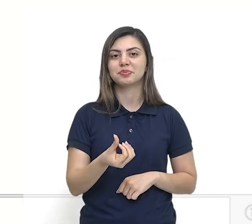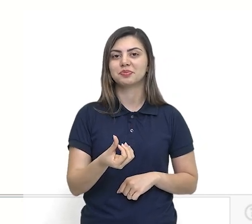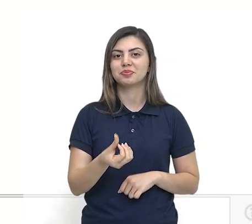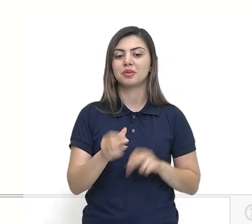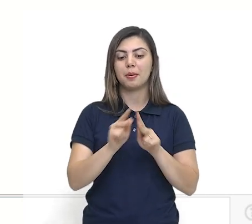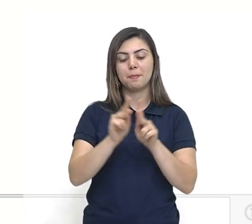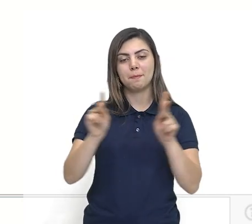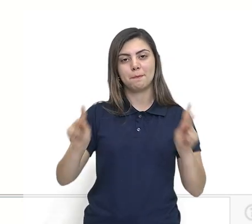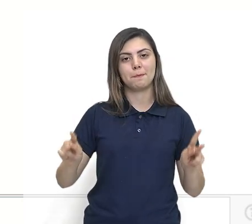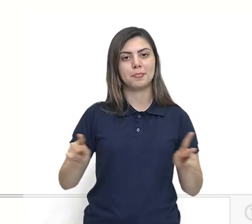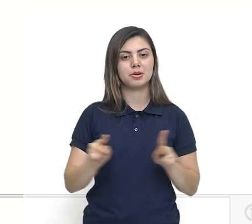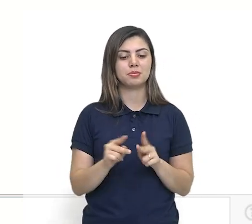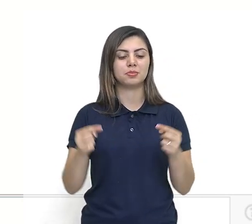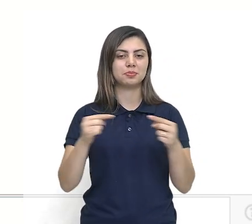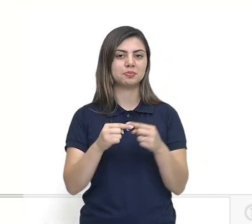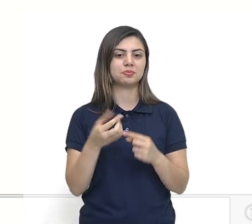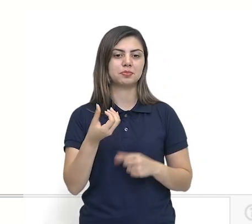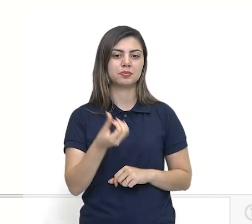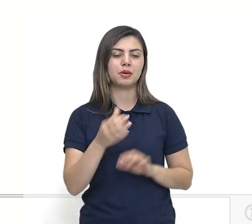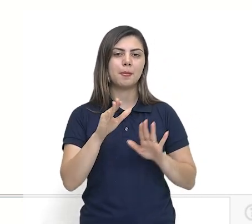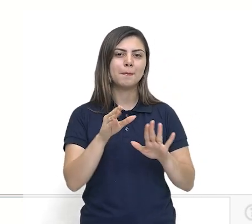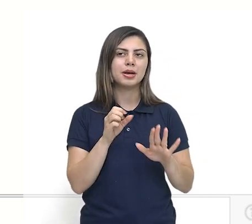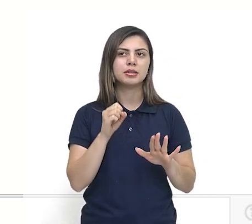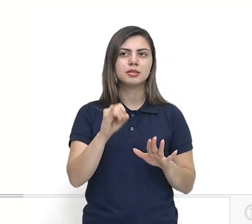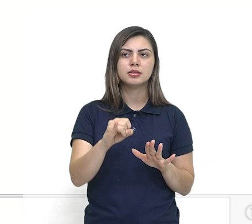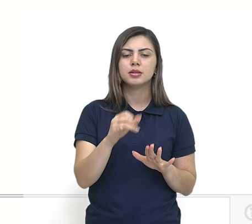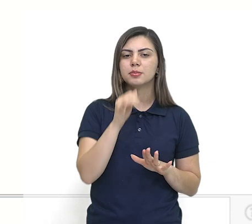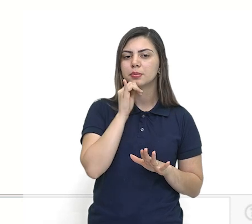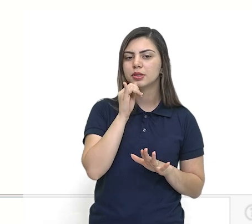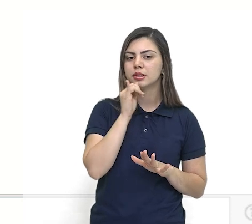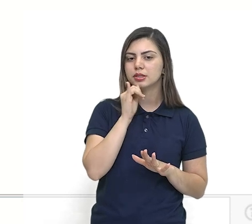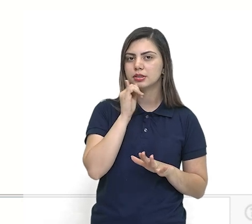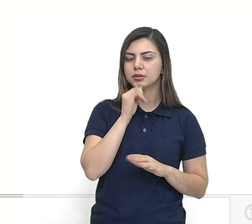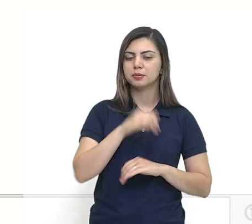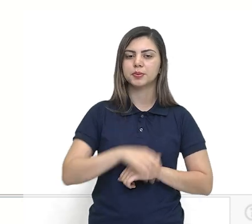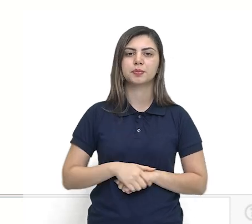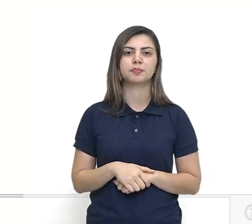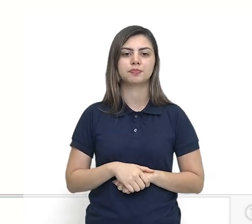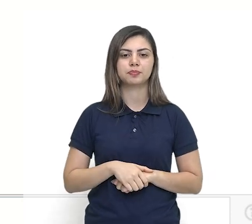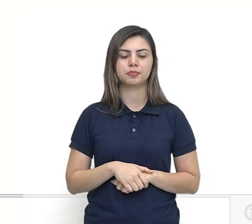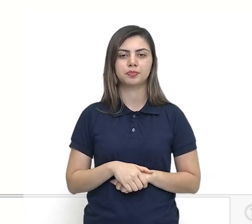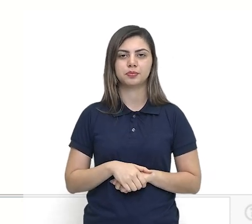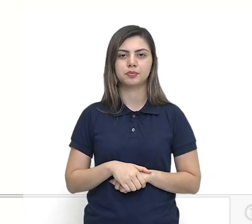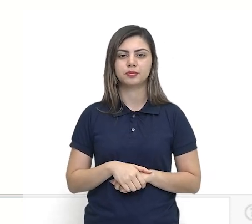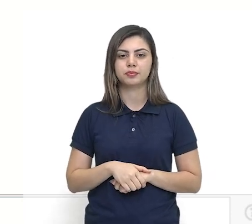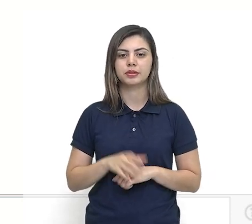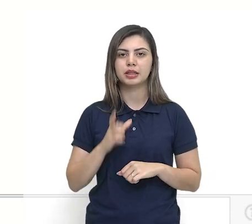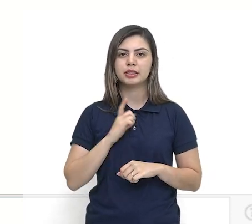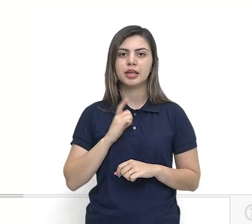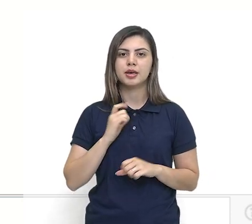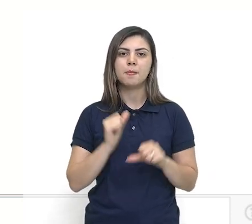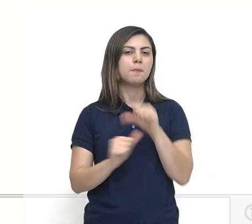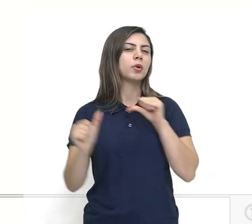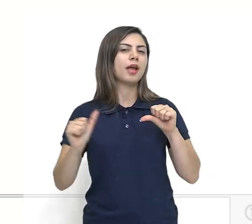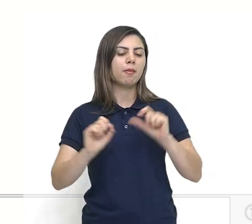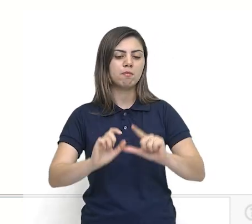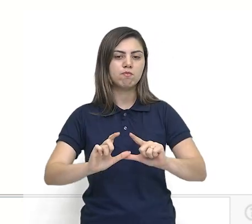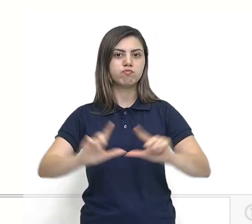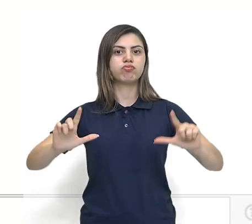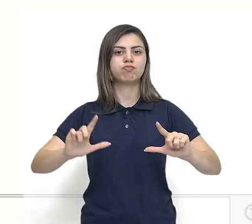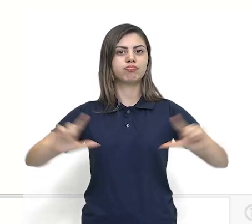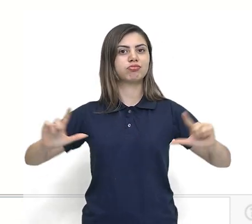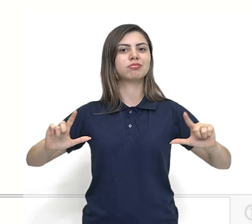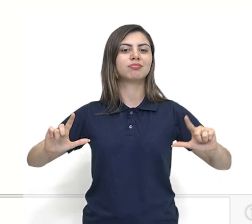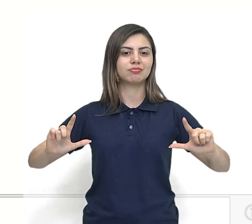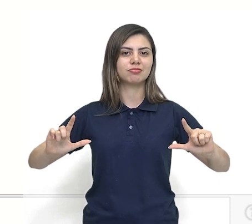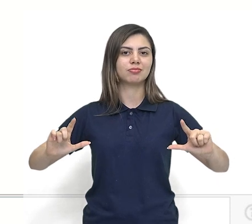né? E se o tamanho do lado do nosso triângulo fosse 3, o